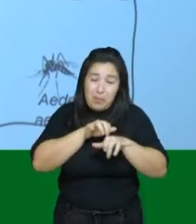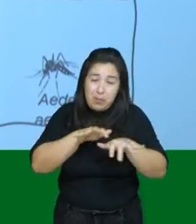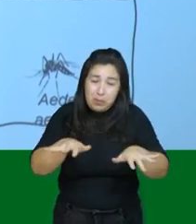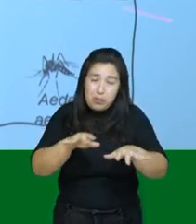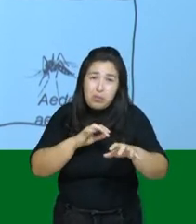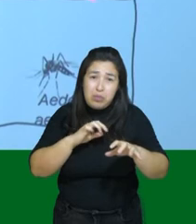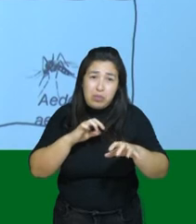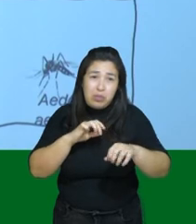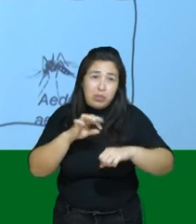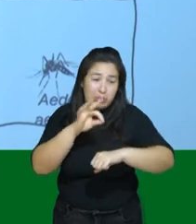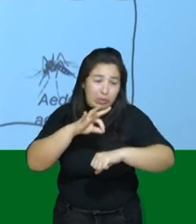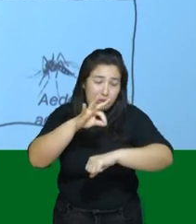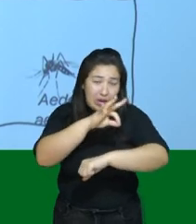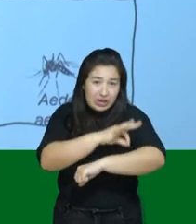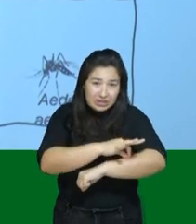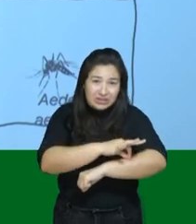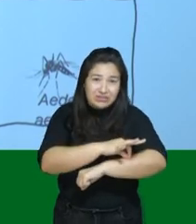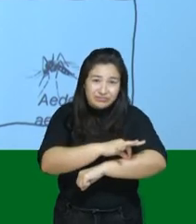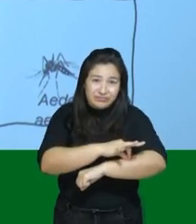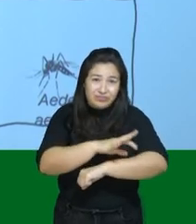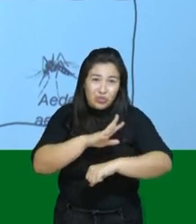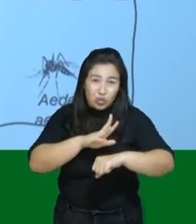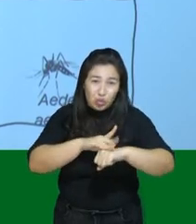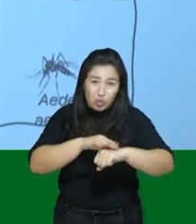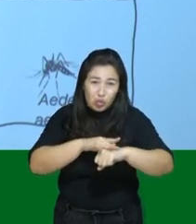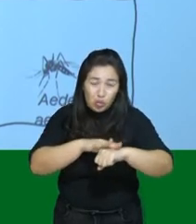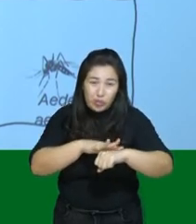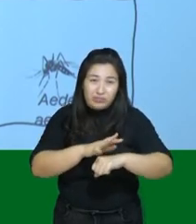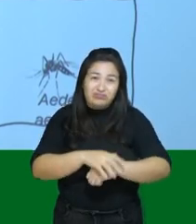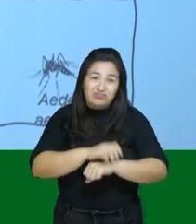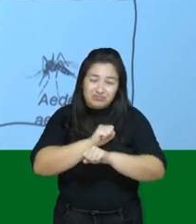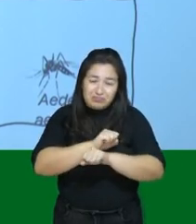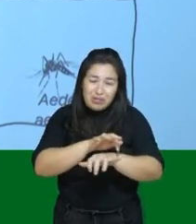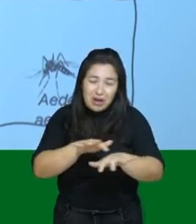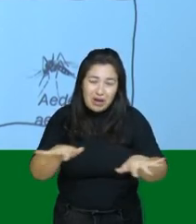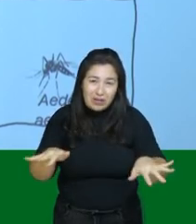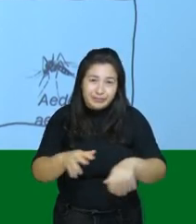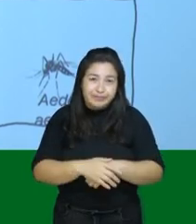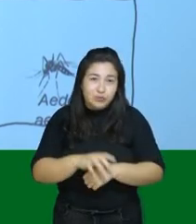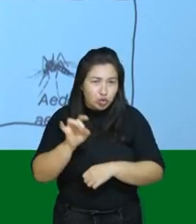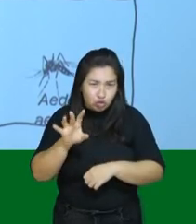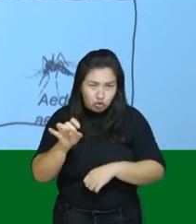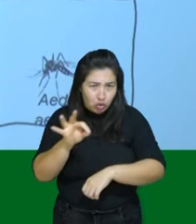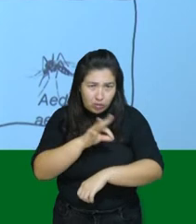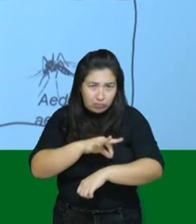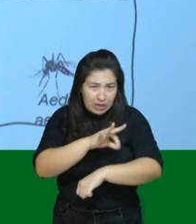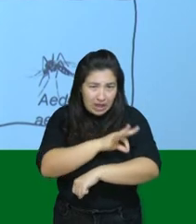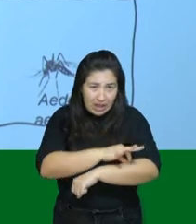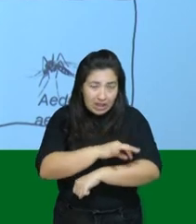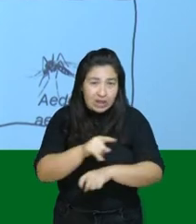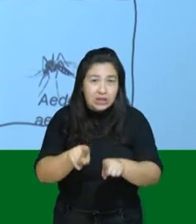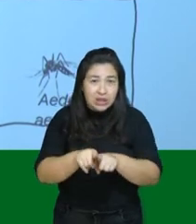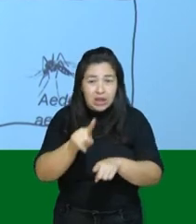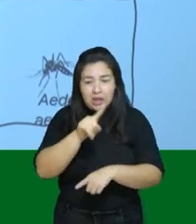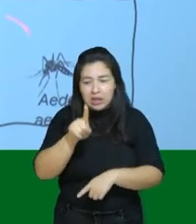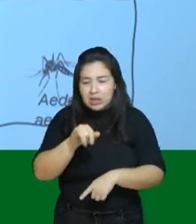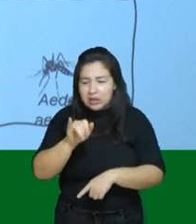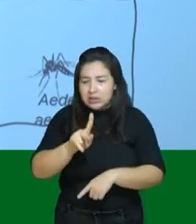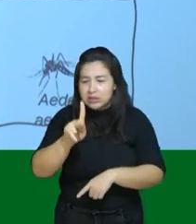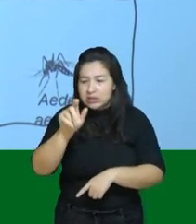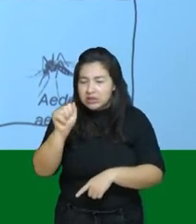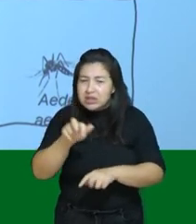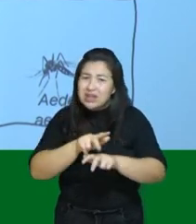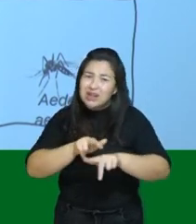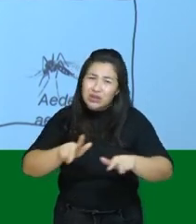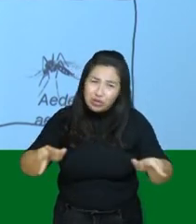também, de doenças transmitíveis por mosquito. E não só foi a dengue, mas tem, né, todas as outras que a